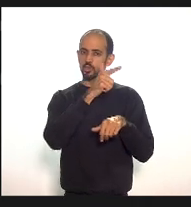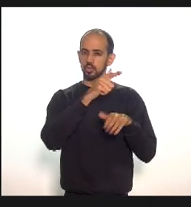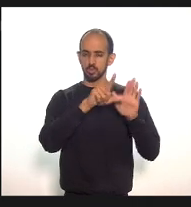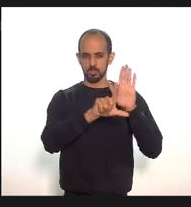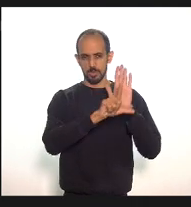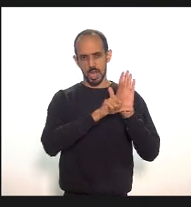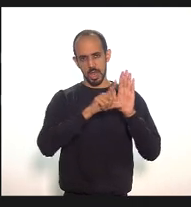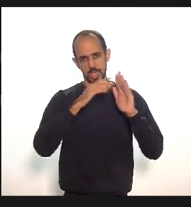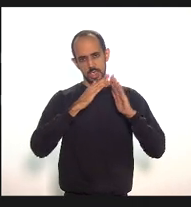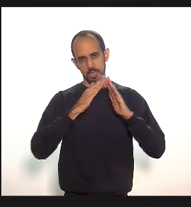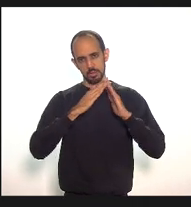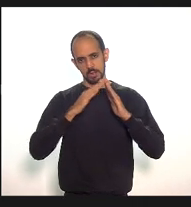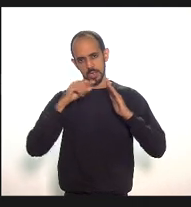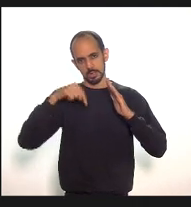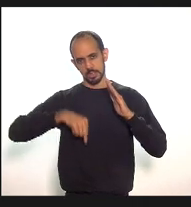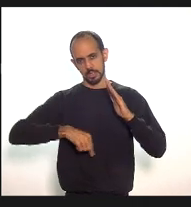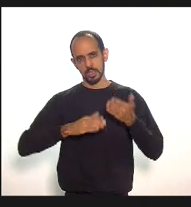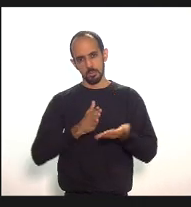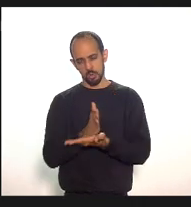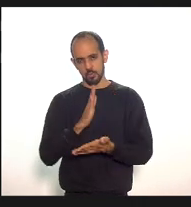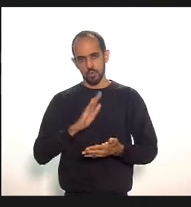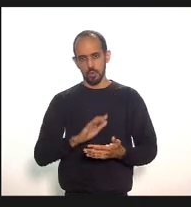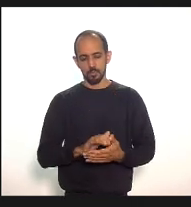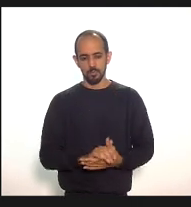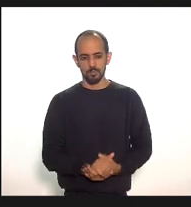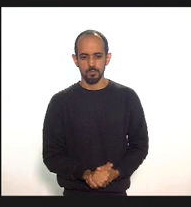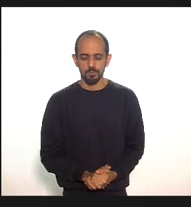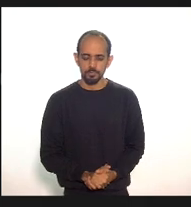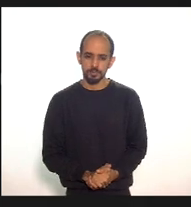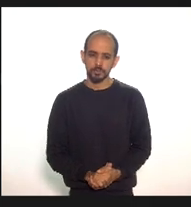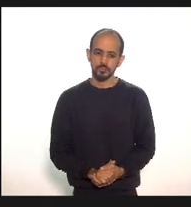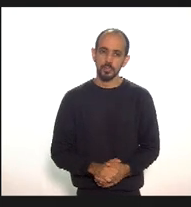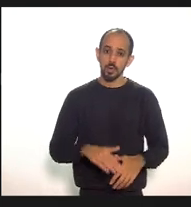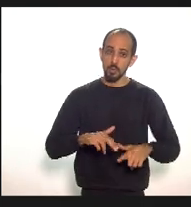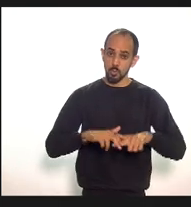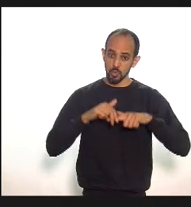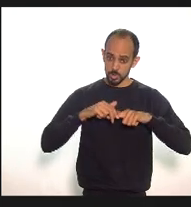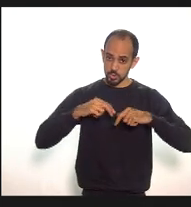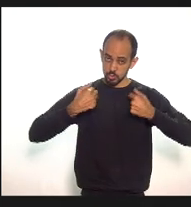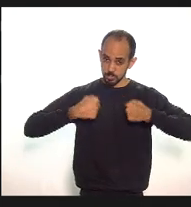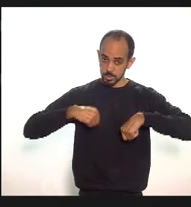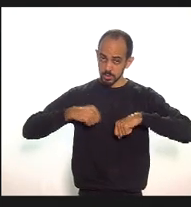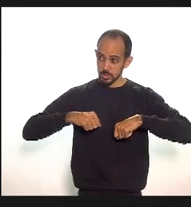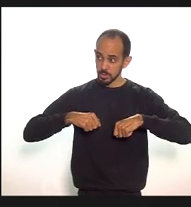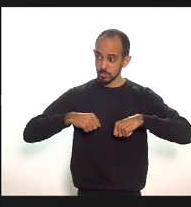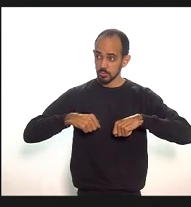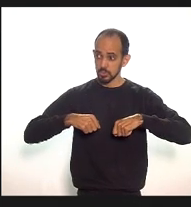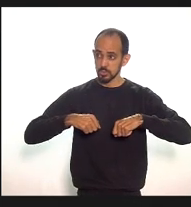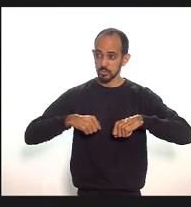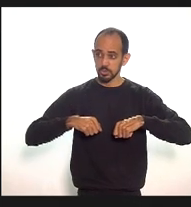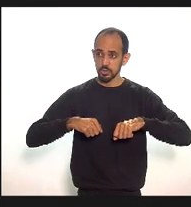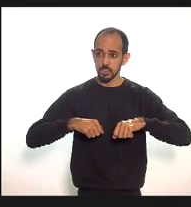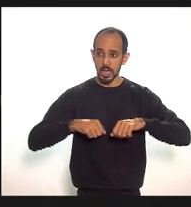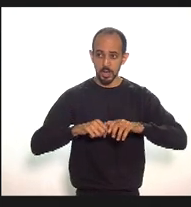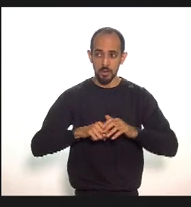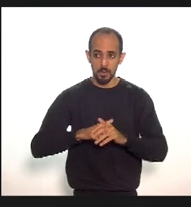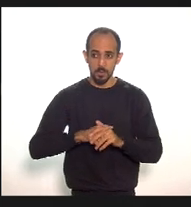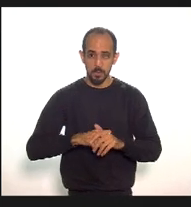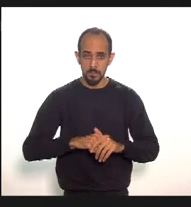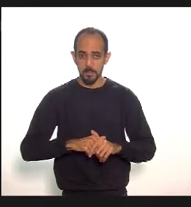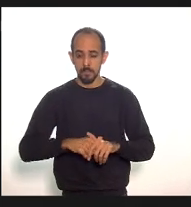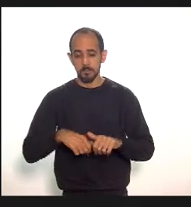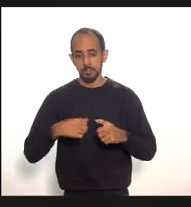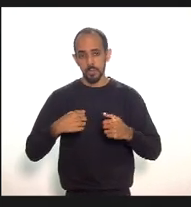aprovada dessa casa o conta disso é necessário aprofundar esse debate é precisando é